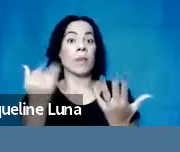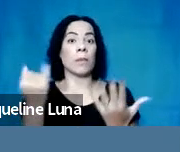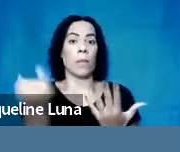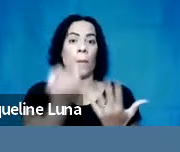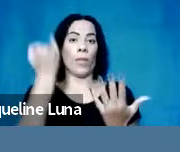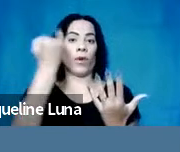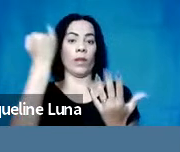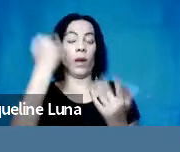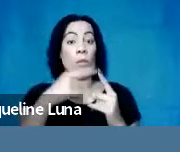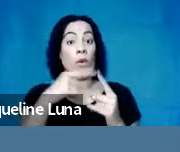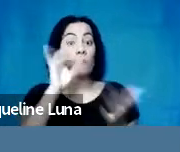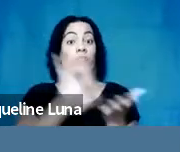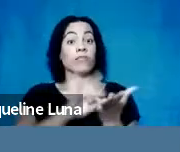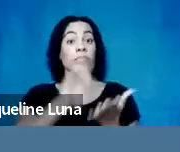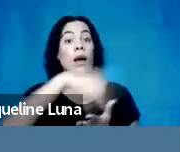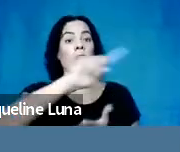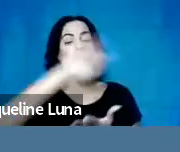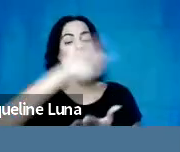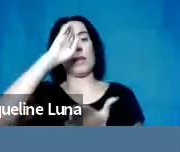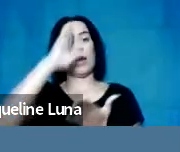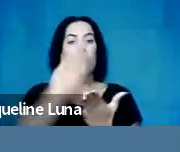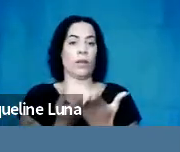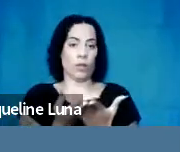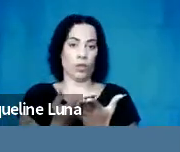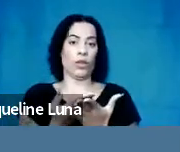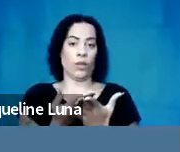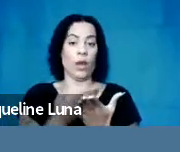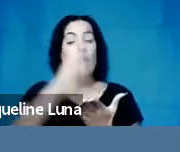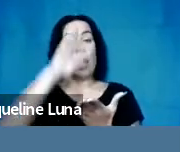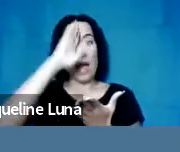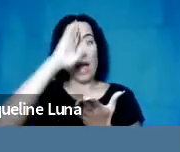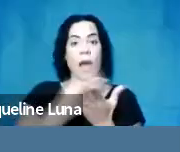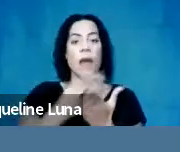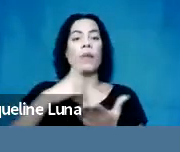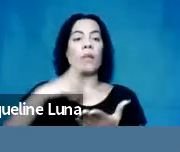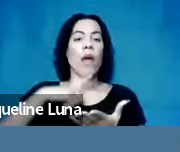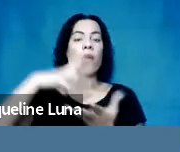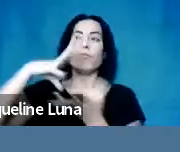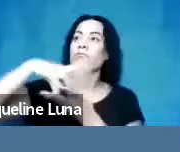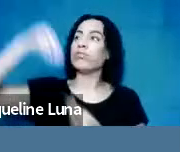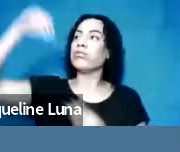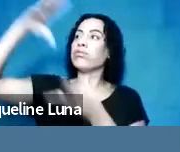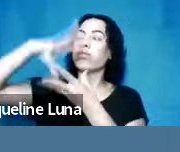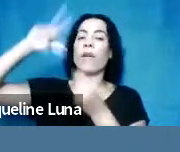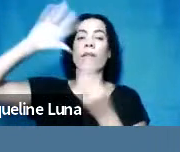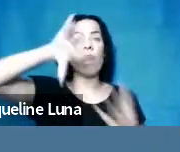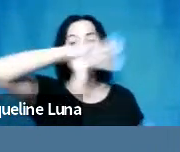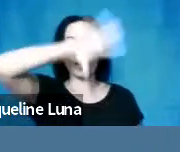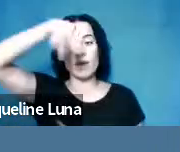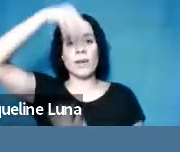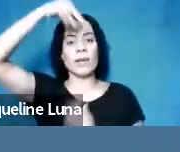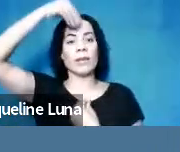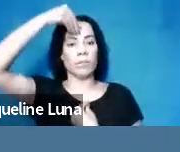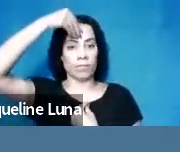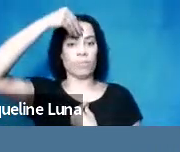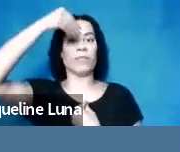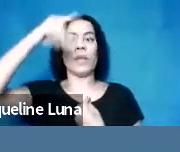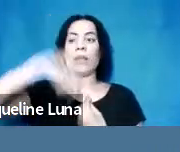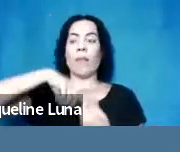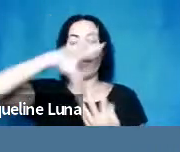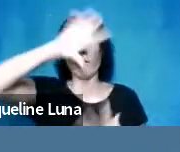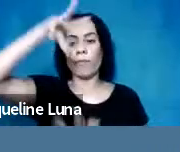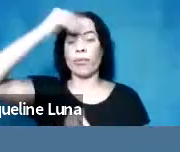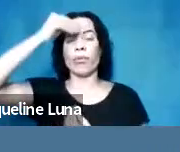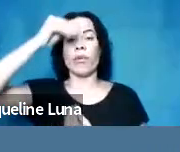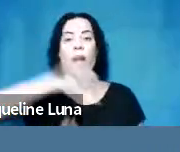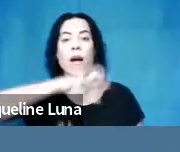importante, porque eles acreditam, né, que os espíritos eles se incorporam, eles incorporam no jacaré,